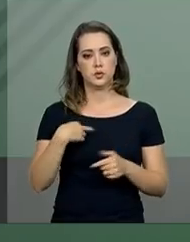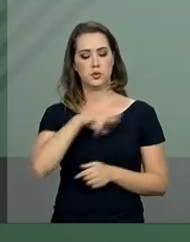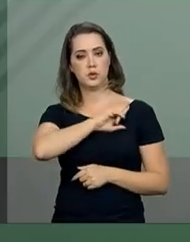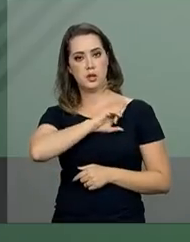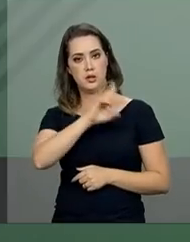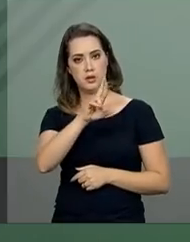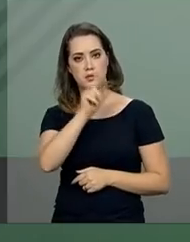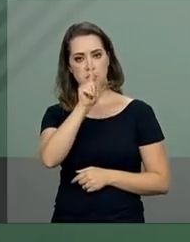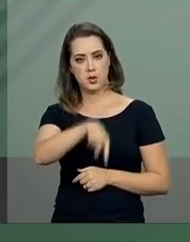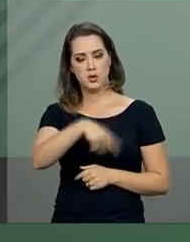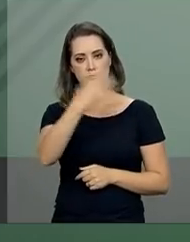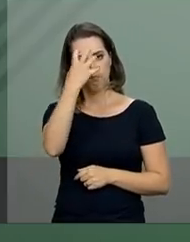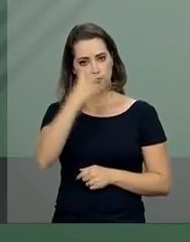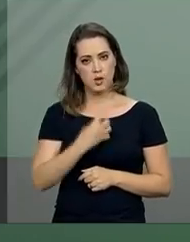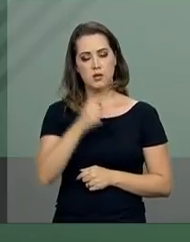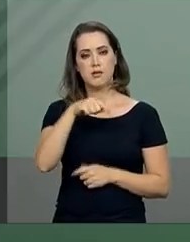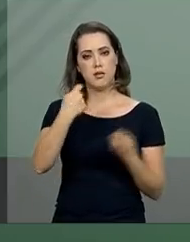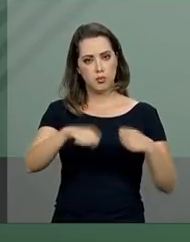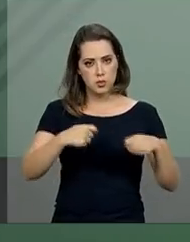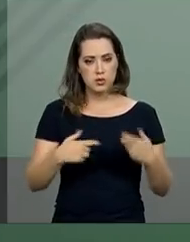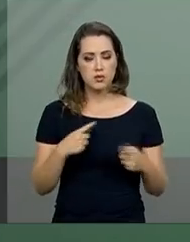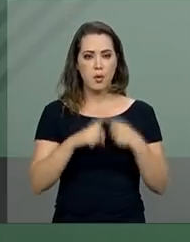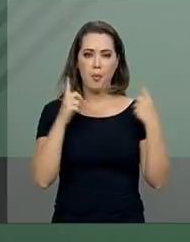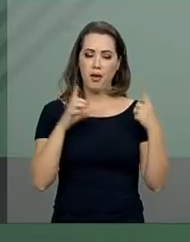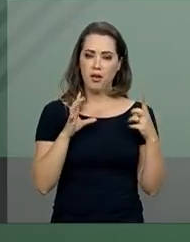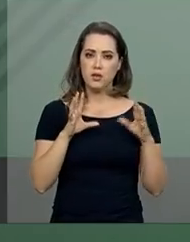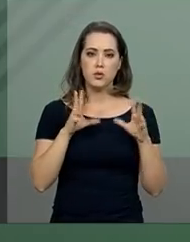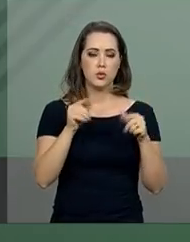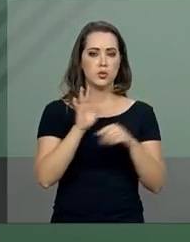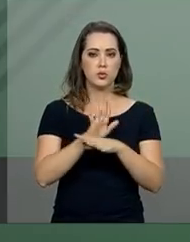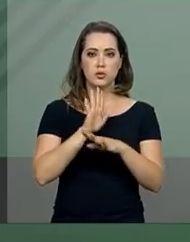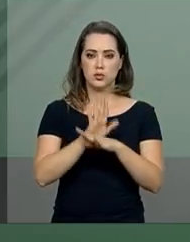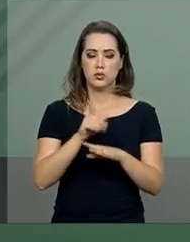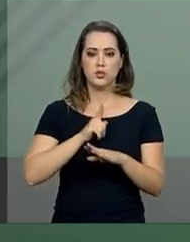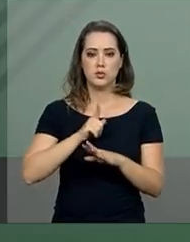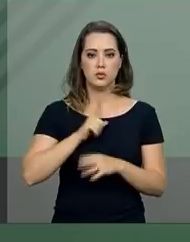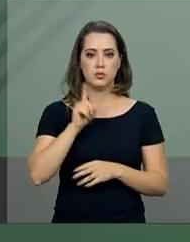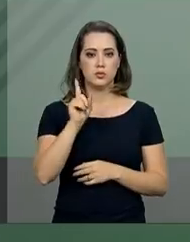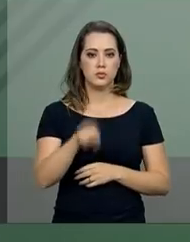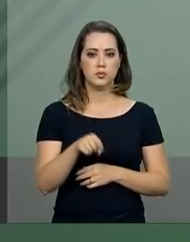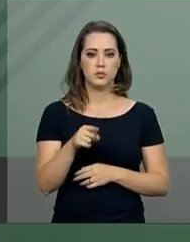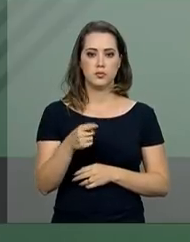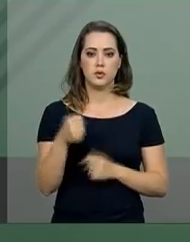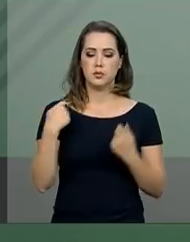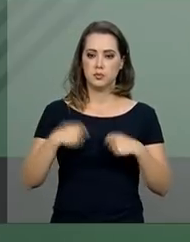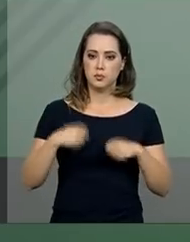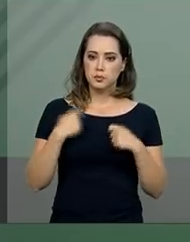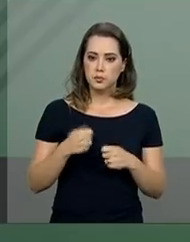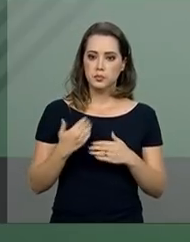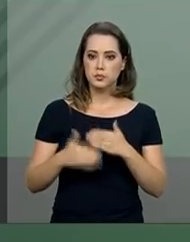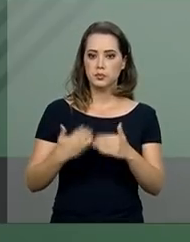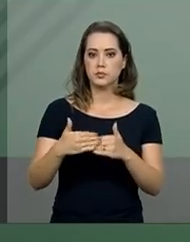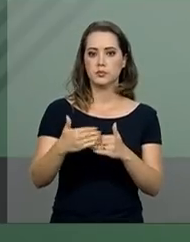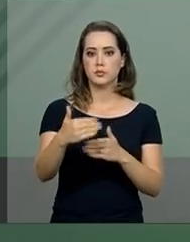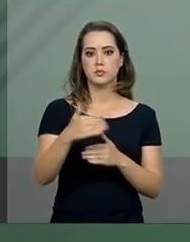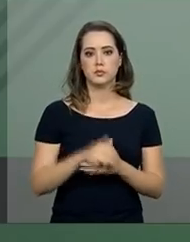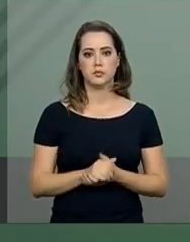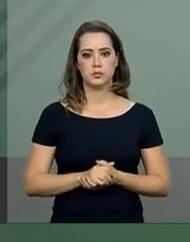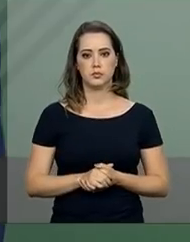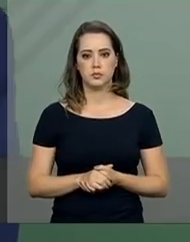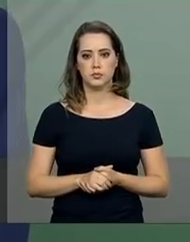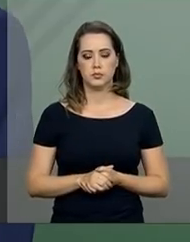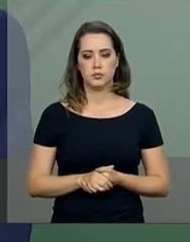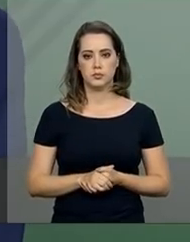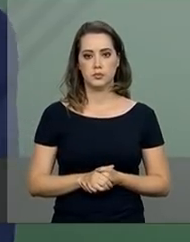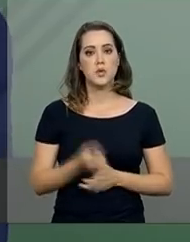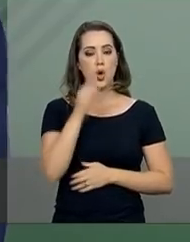e seriedade necessária mas com todo o apoio que é necessário também à tarde a